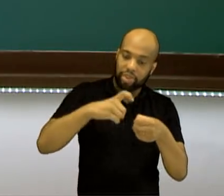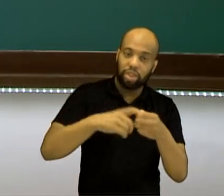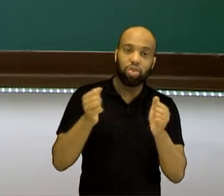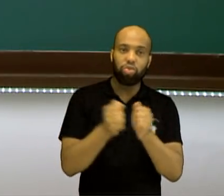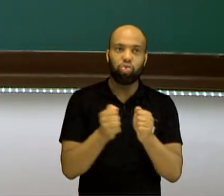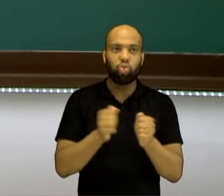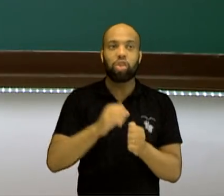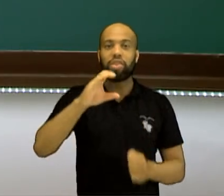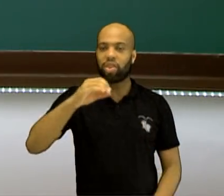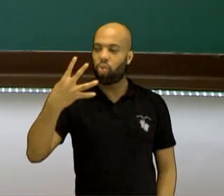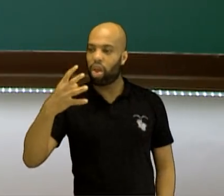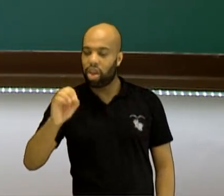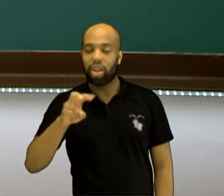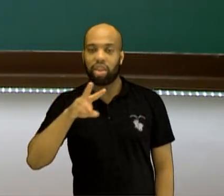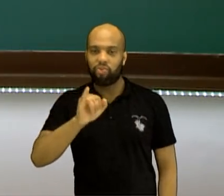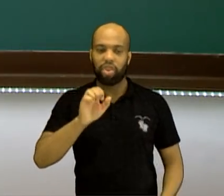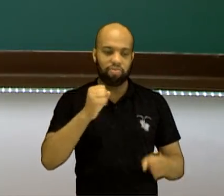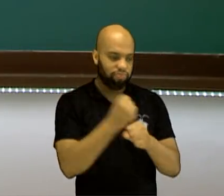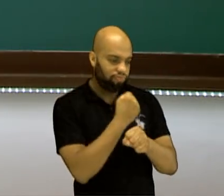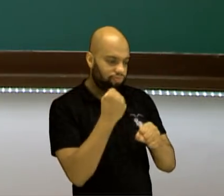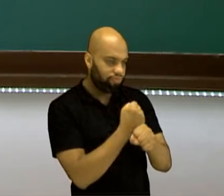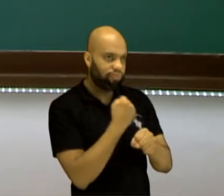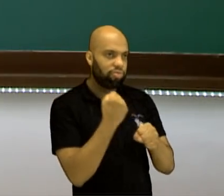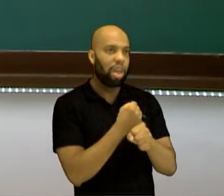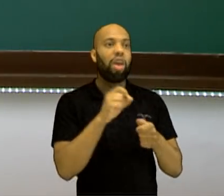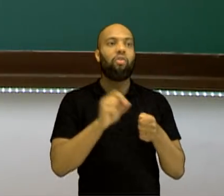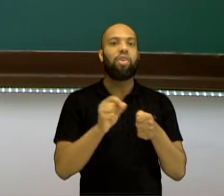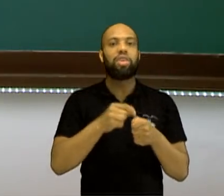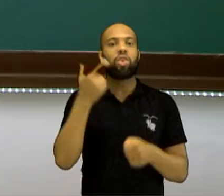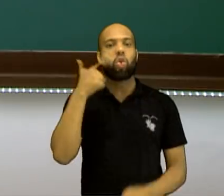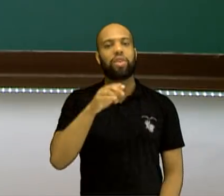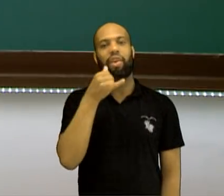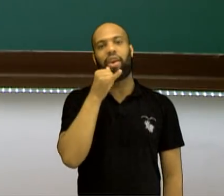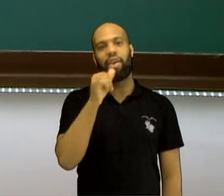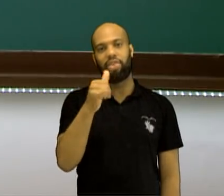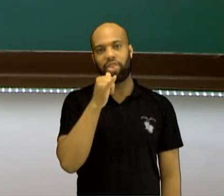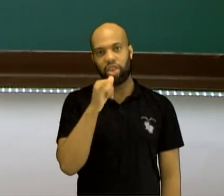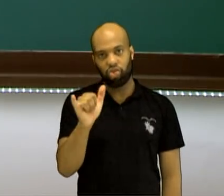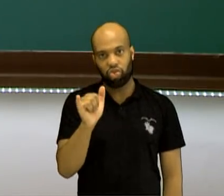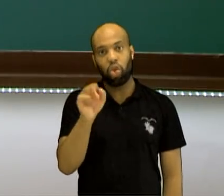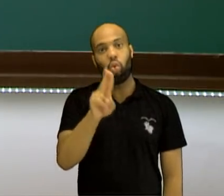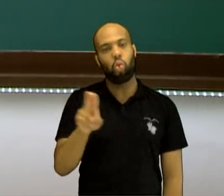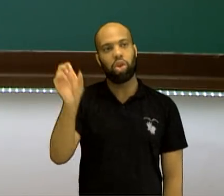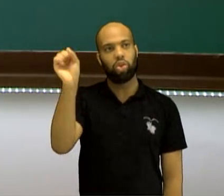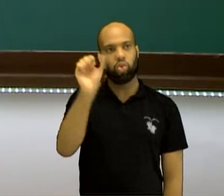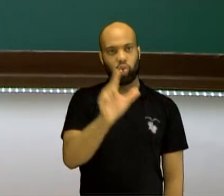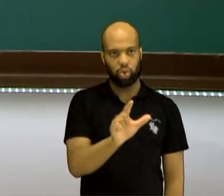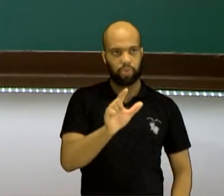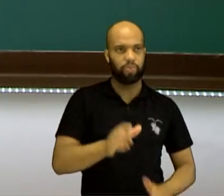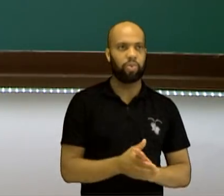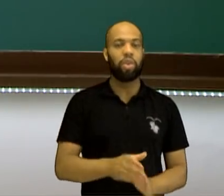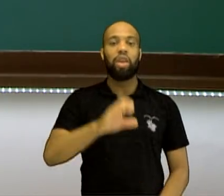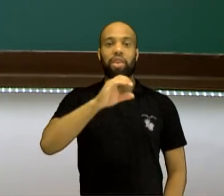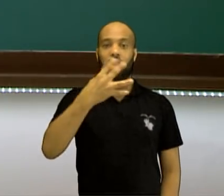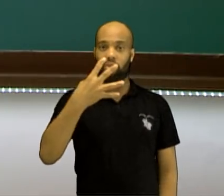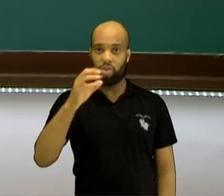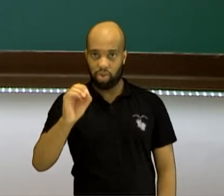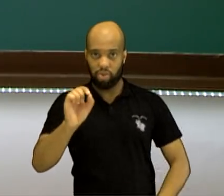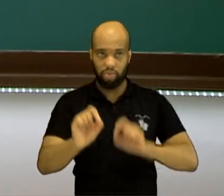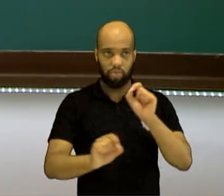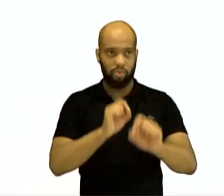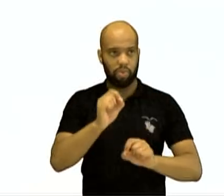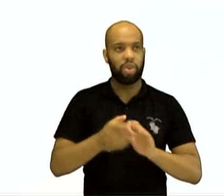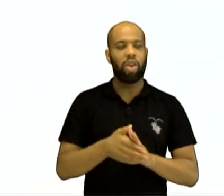em parceria, vão construir a pirâmide solar para geração de energia. O C40 é o